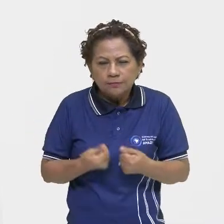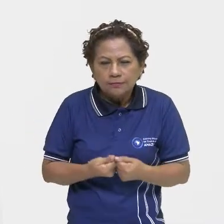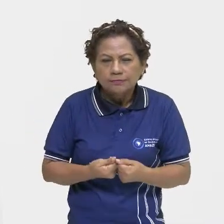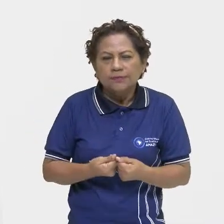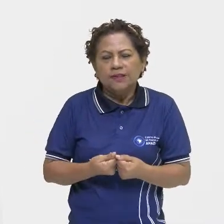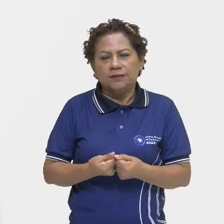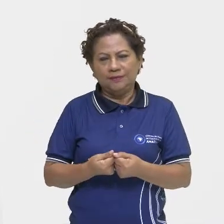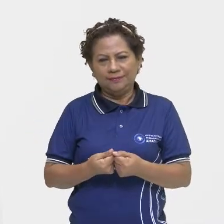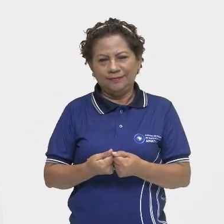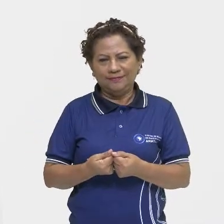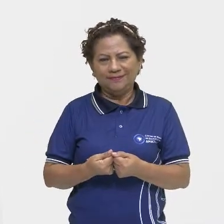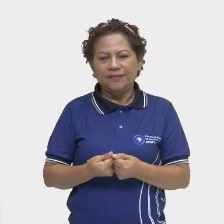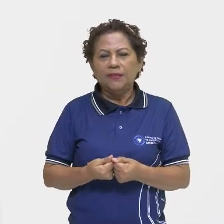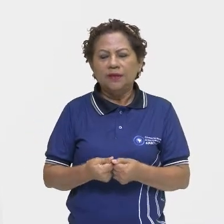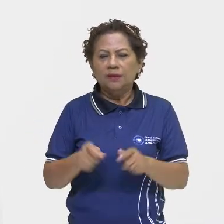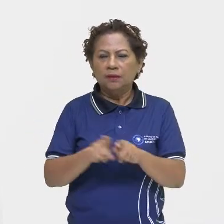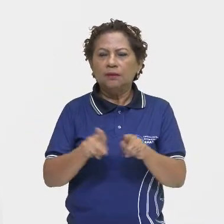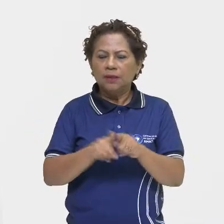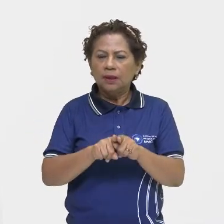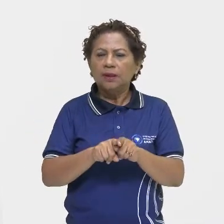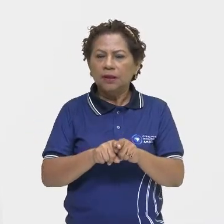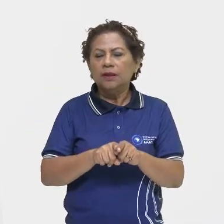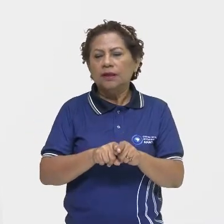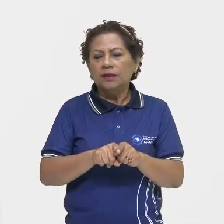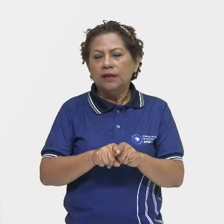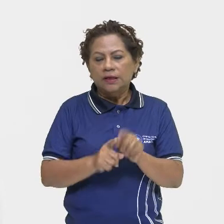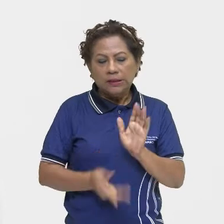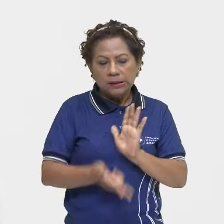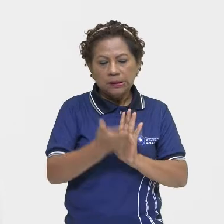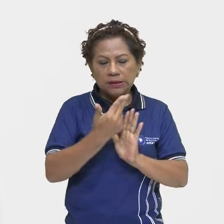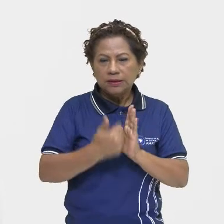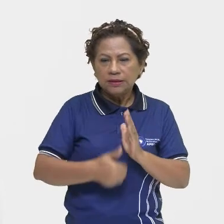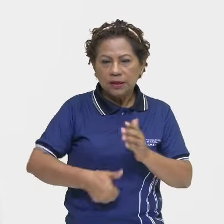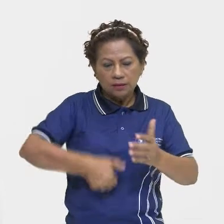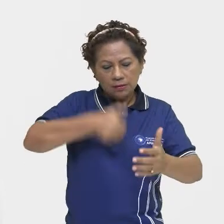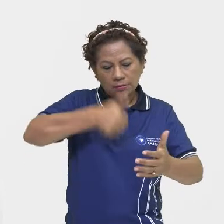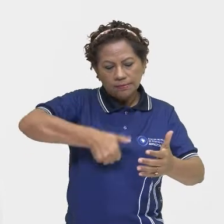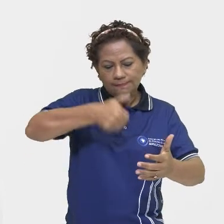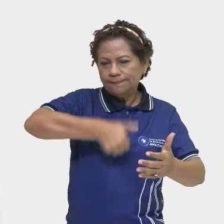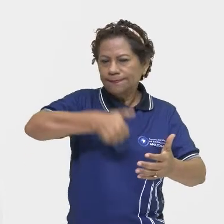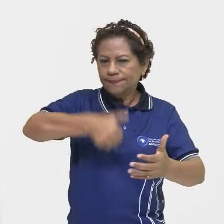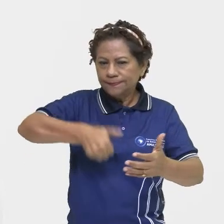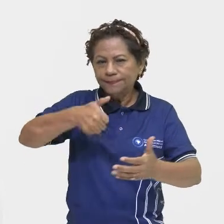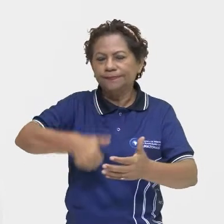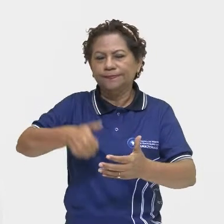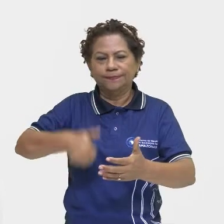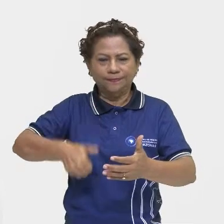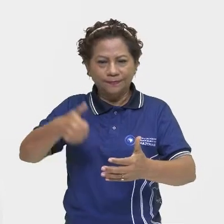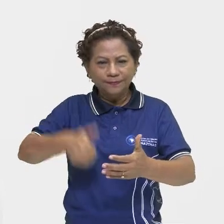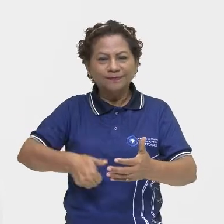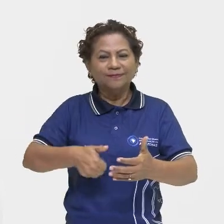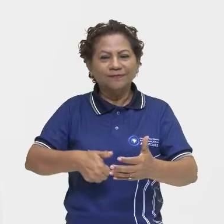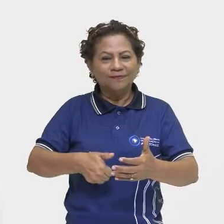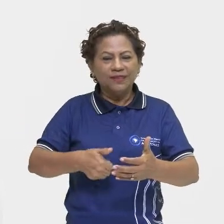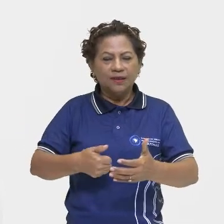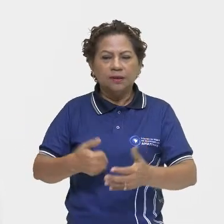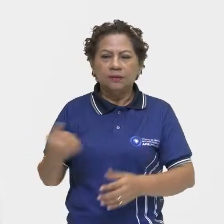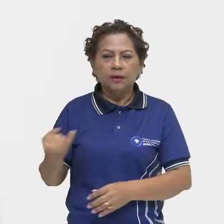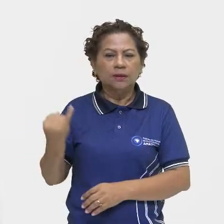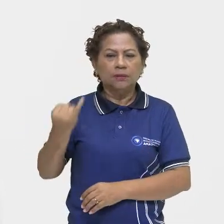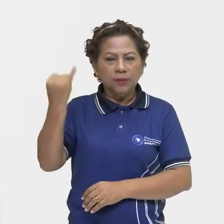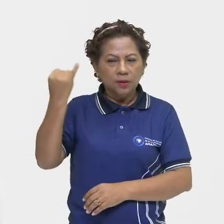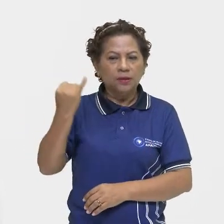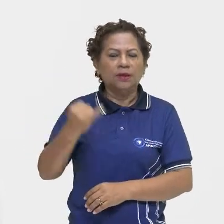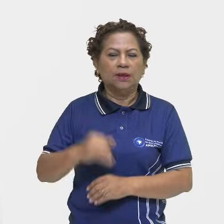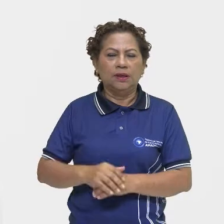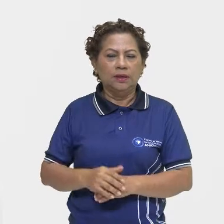produções, características brasileiras. E muitas vezes eles transmitem nas pinturas elementos do Brasil,